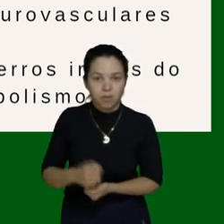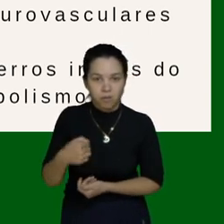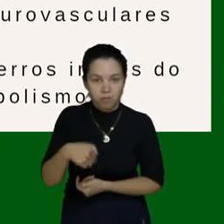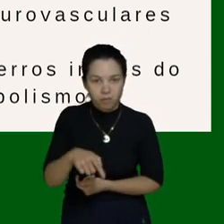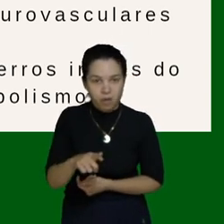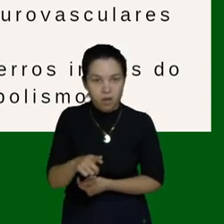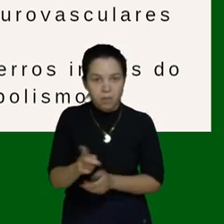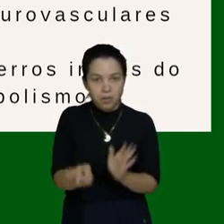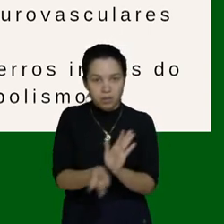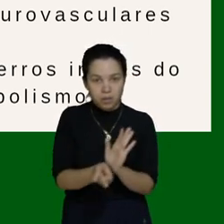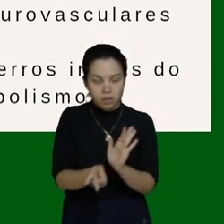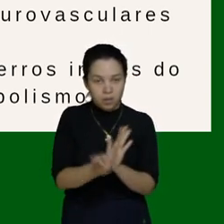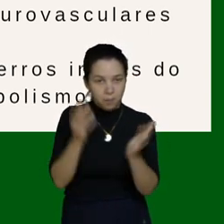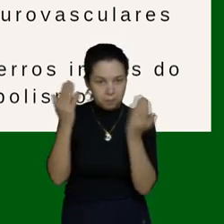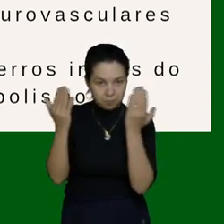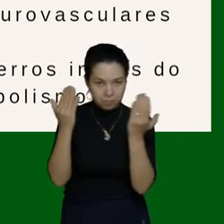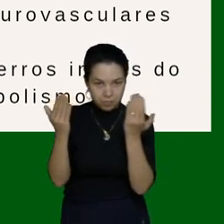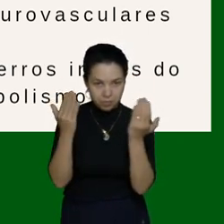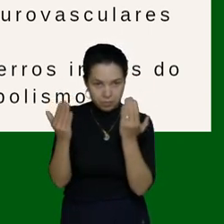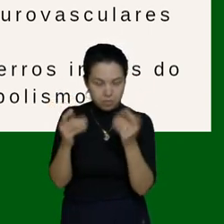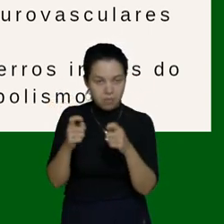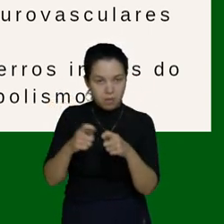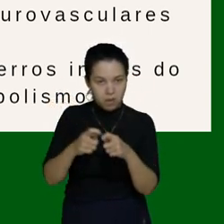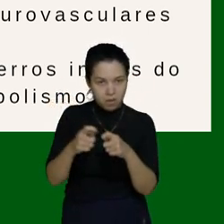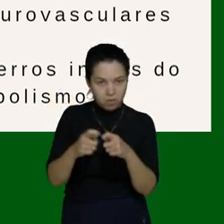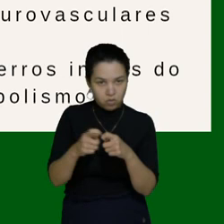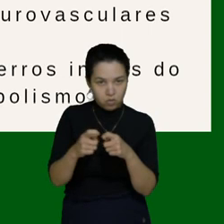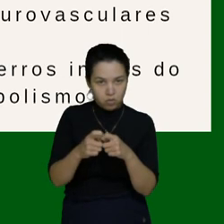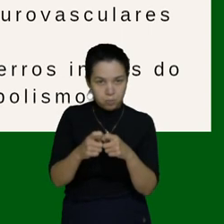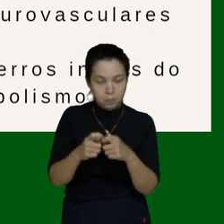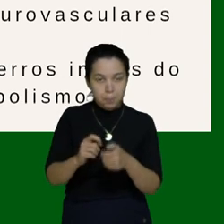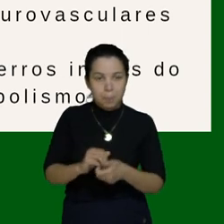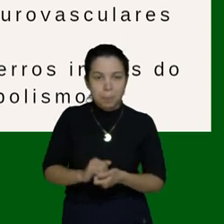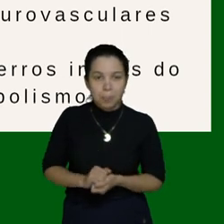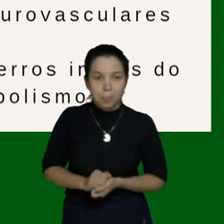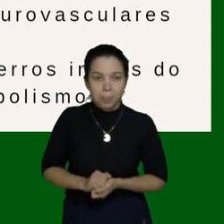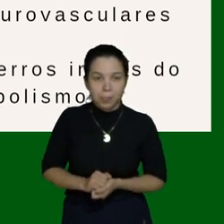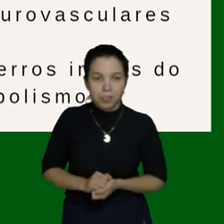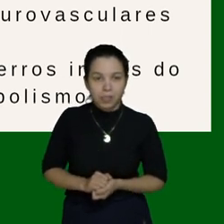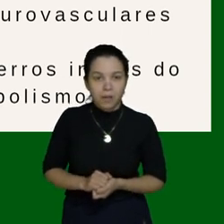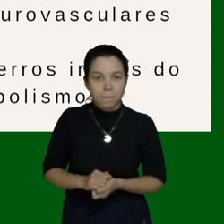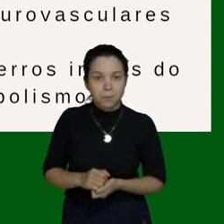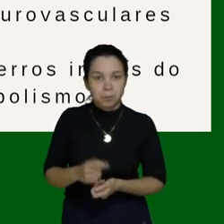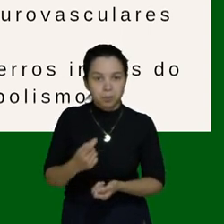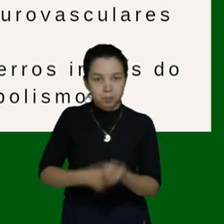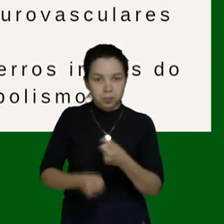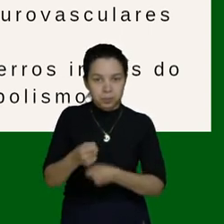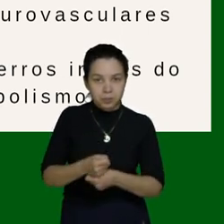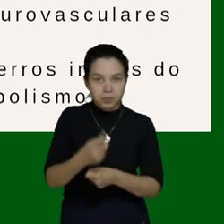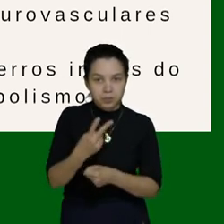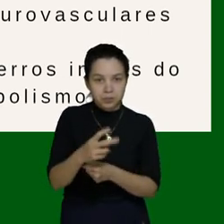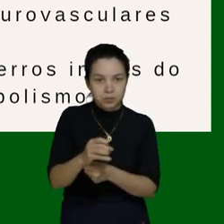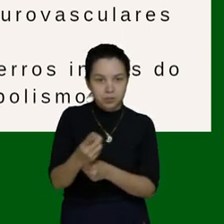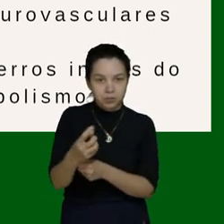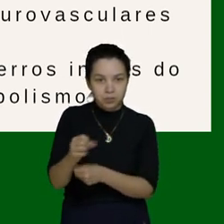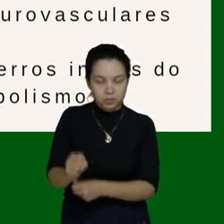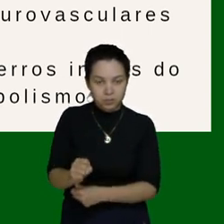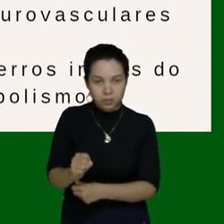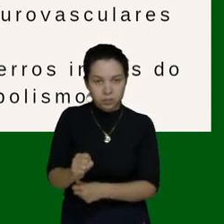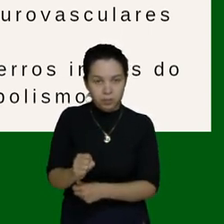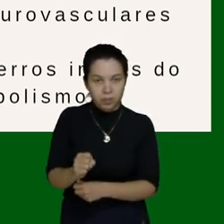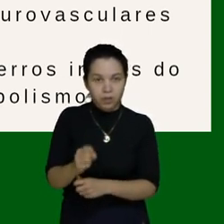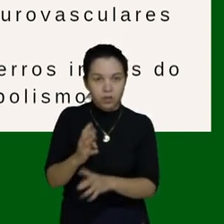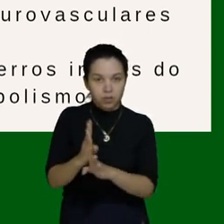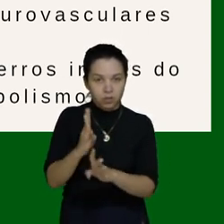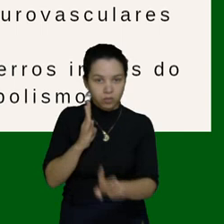desenvolver porque toda essa negociação em 2018 ocorreu porque a fila da neuropediatria estava em 2.000